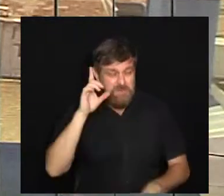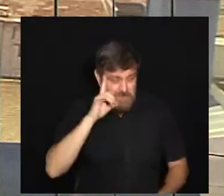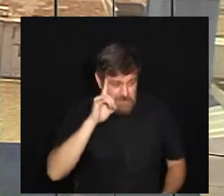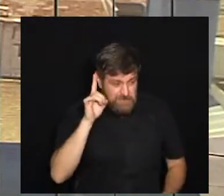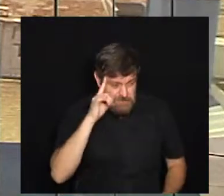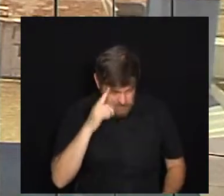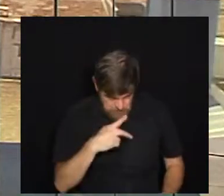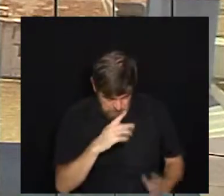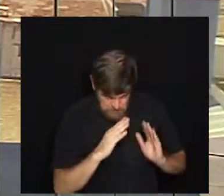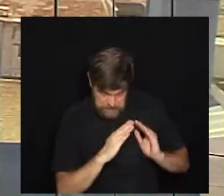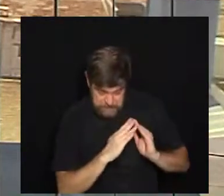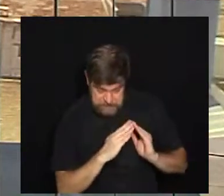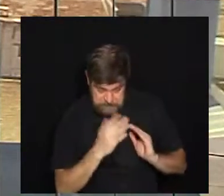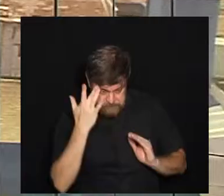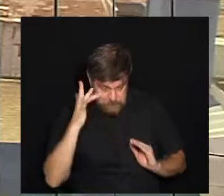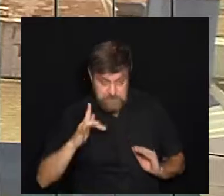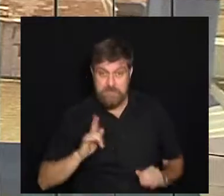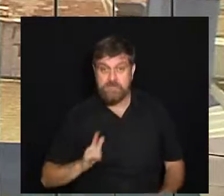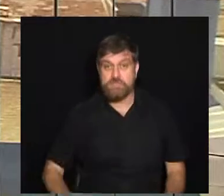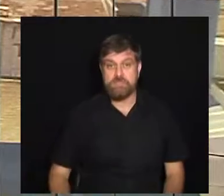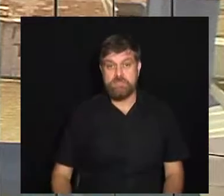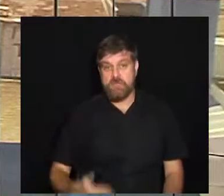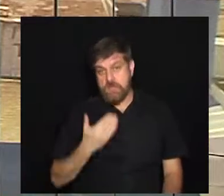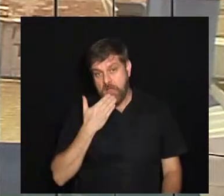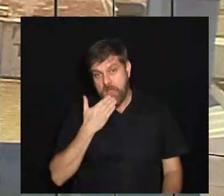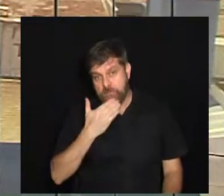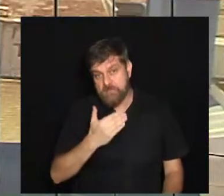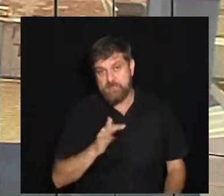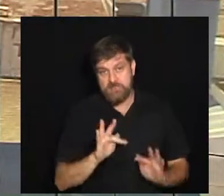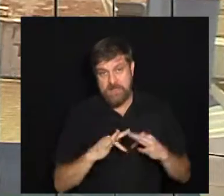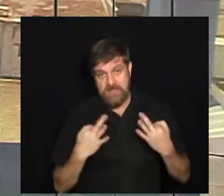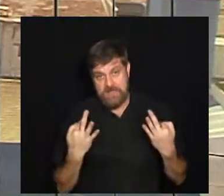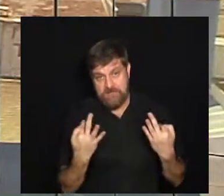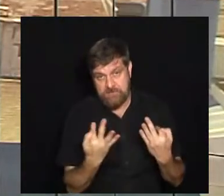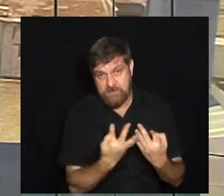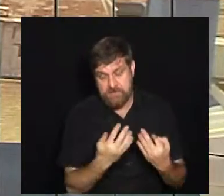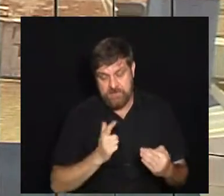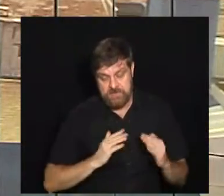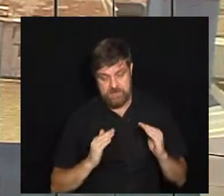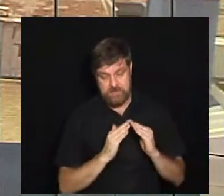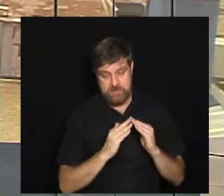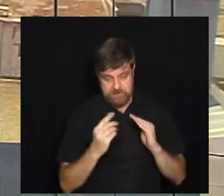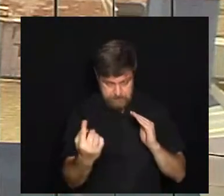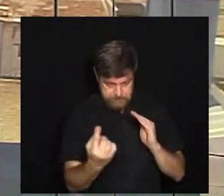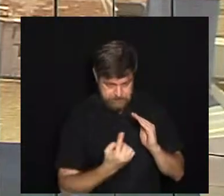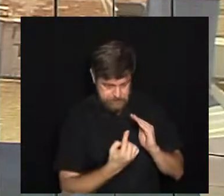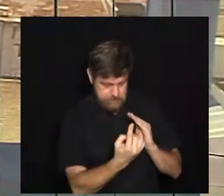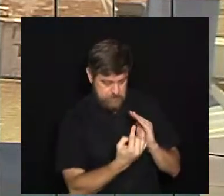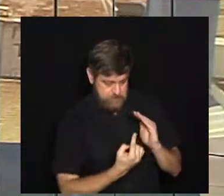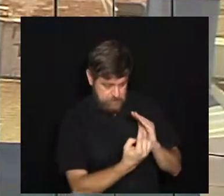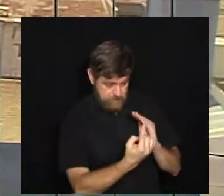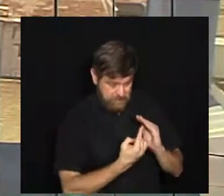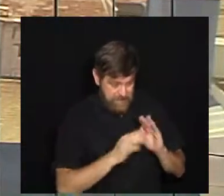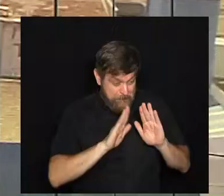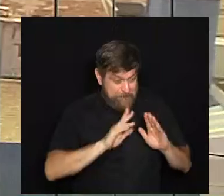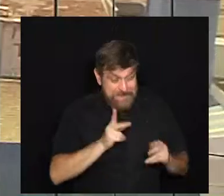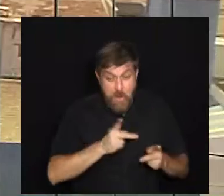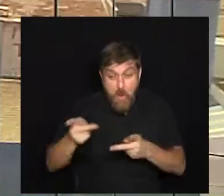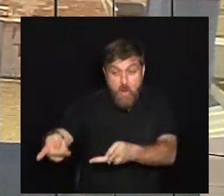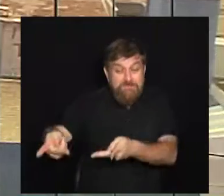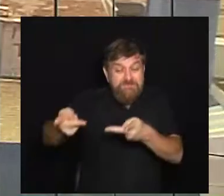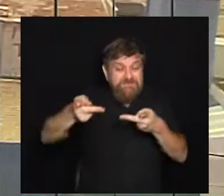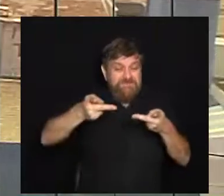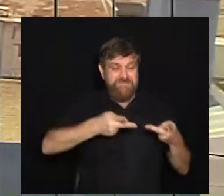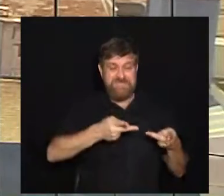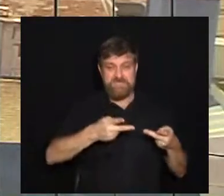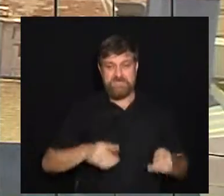regularmente tudo mais não tá me pedindo para os núcleos familiares é mudarem a organização do seu do seu funcionamento né para que as pessoas